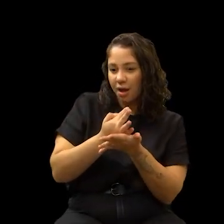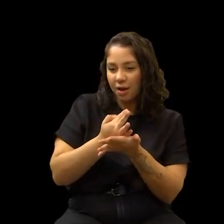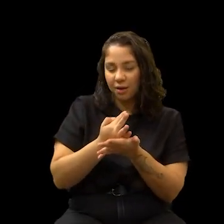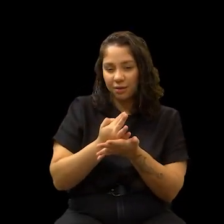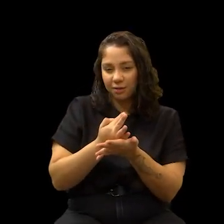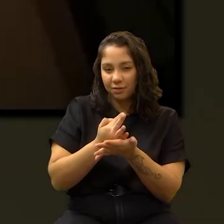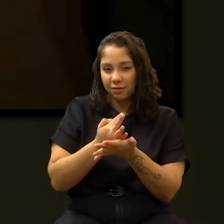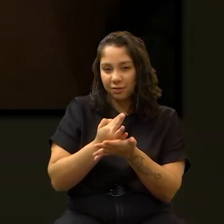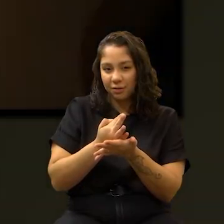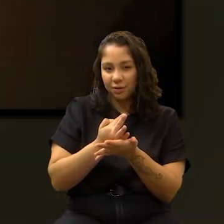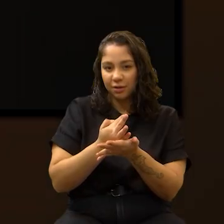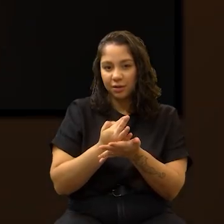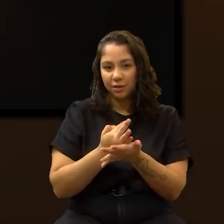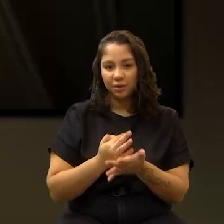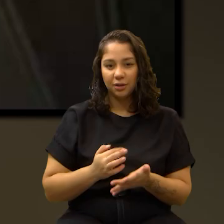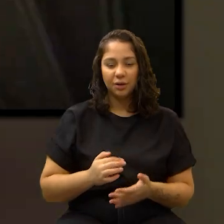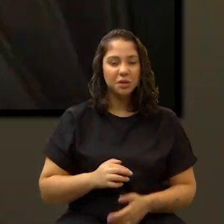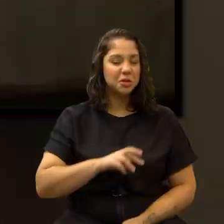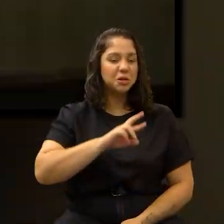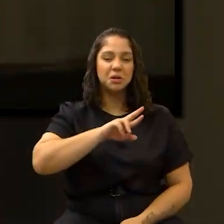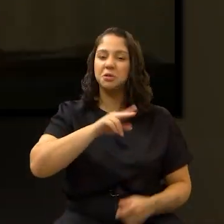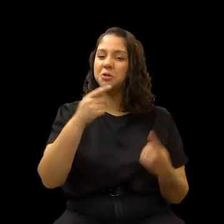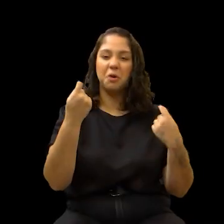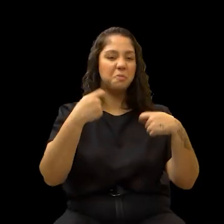A minha fé